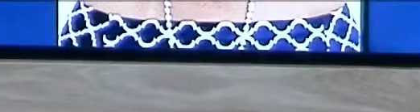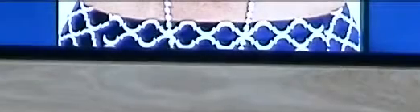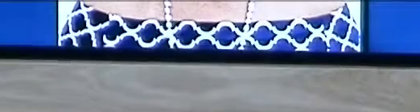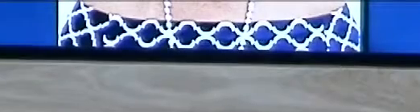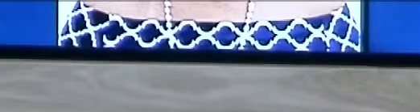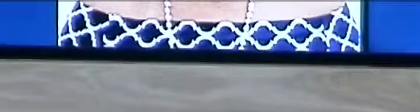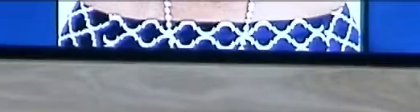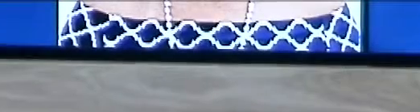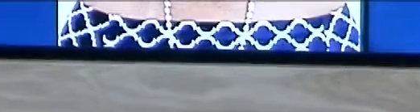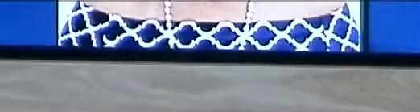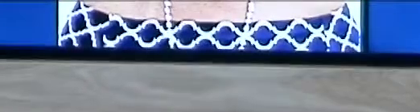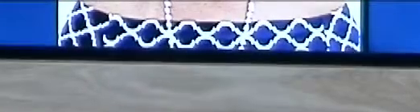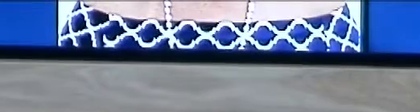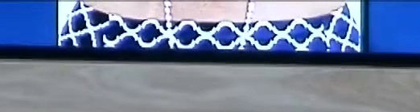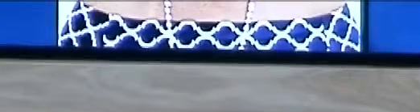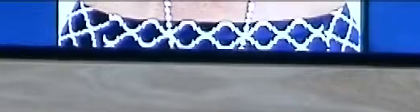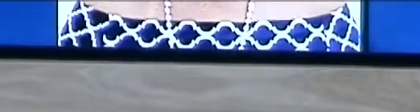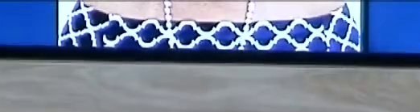um dos seus.